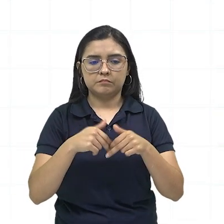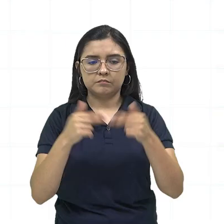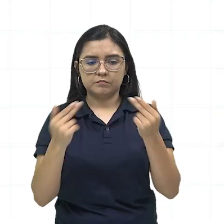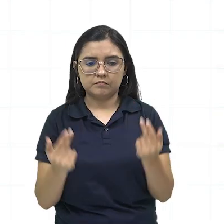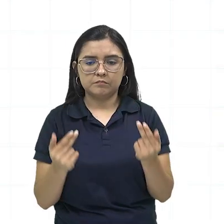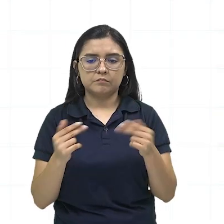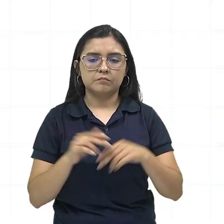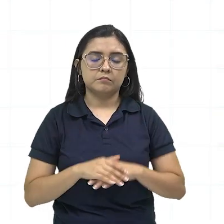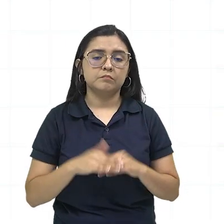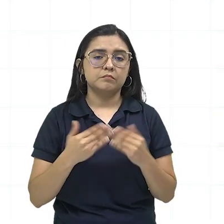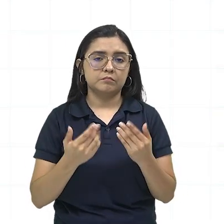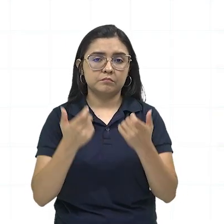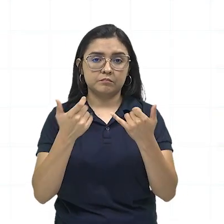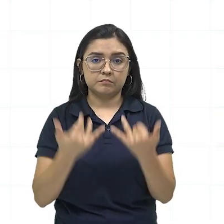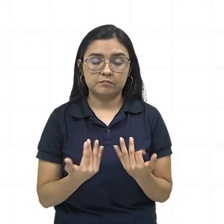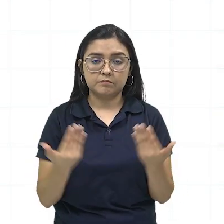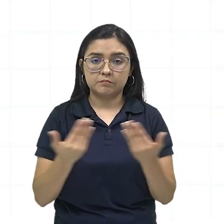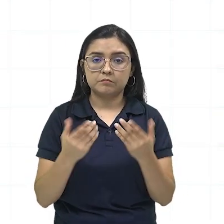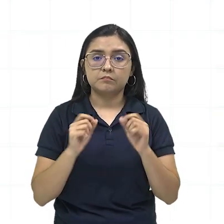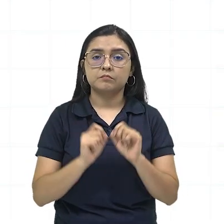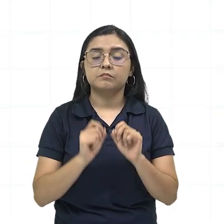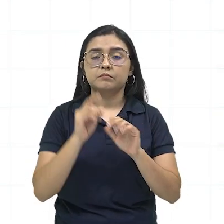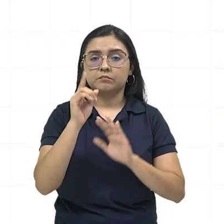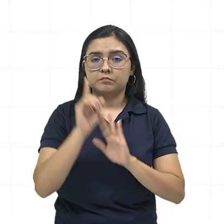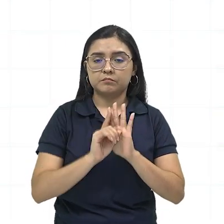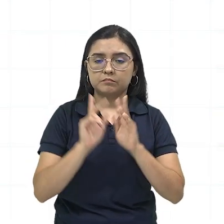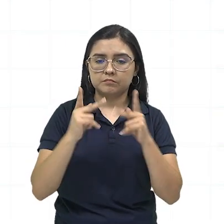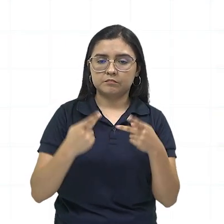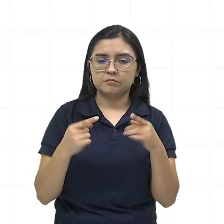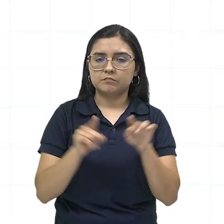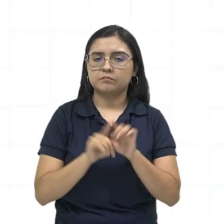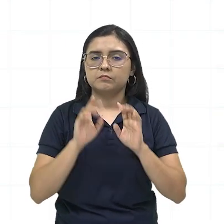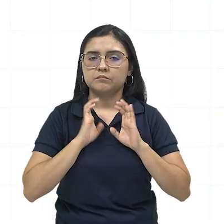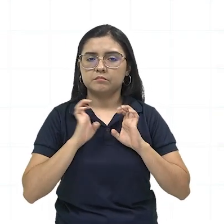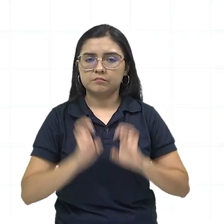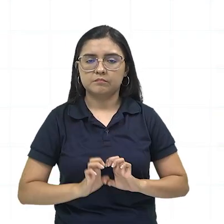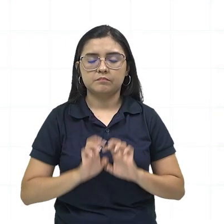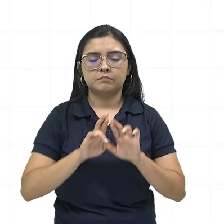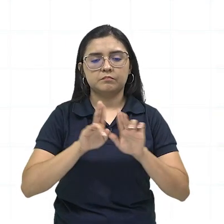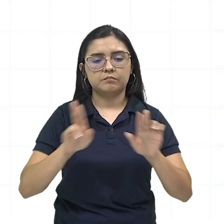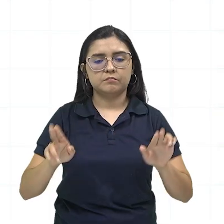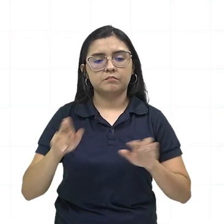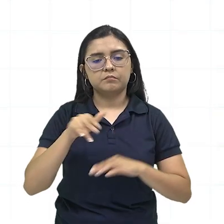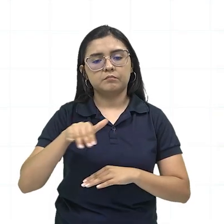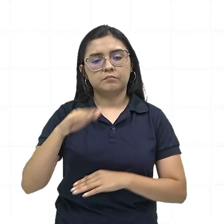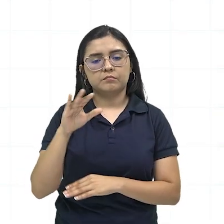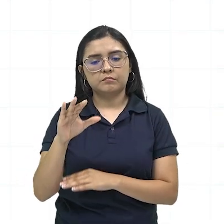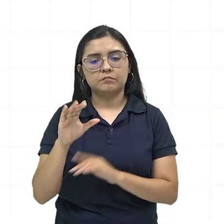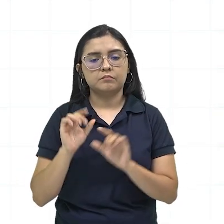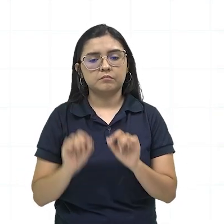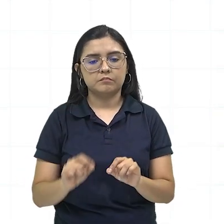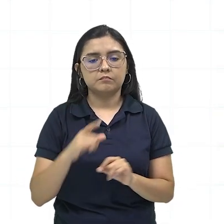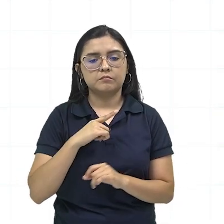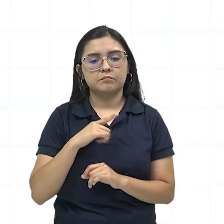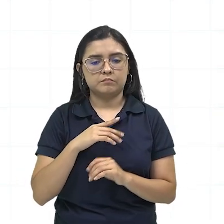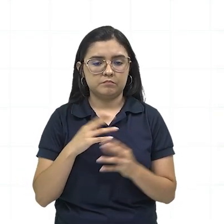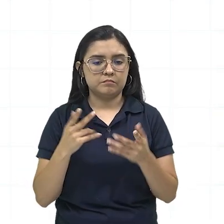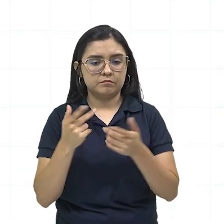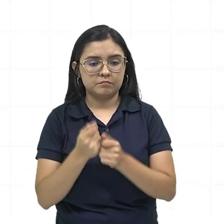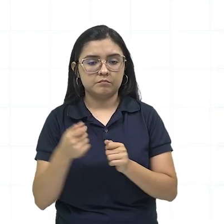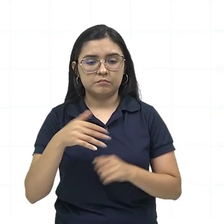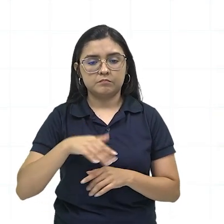sobre direitos humanos, né? E sobre ética. A diversidade na ciência não apenas enriquece o campo, mas também